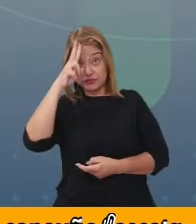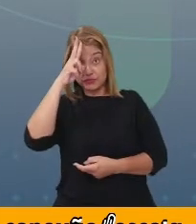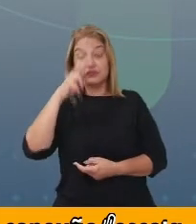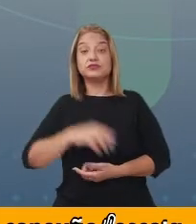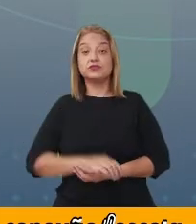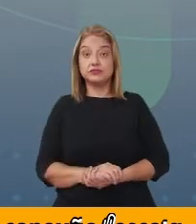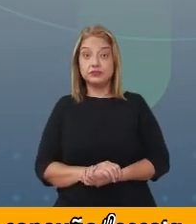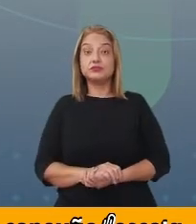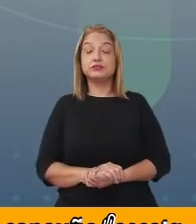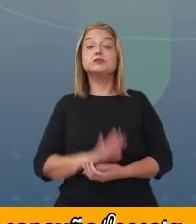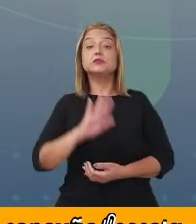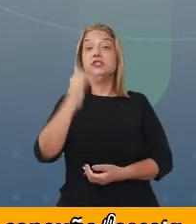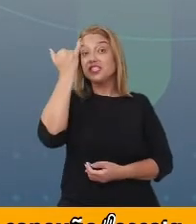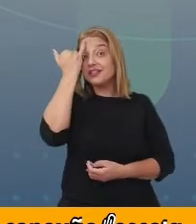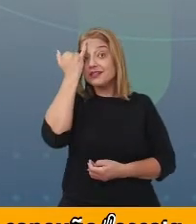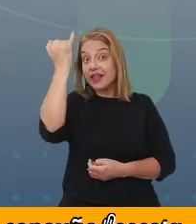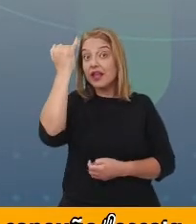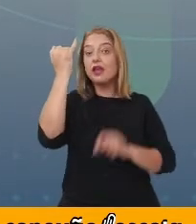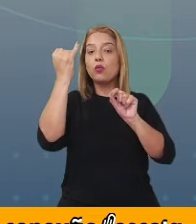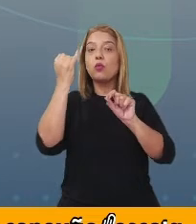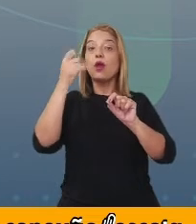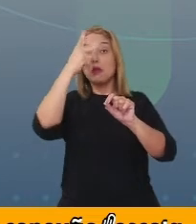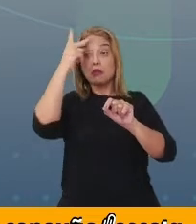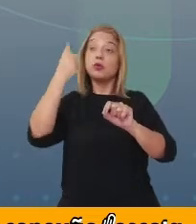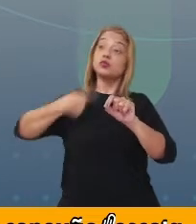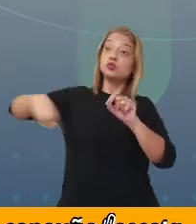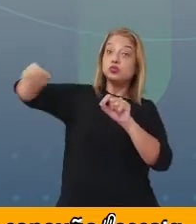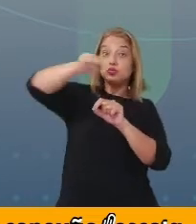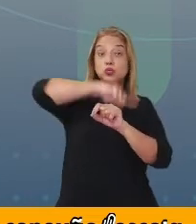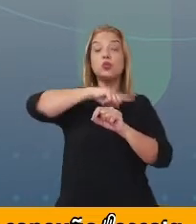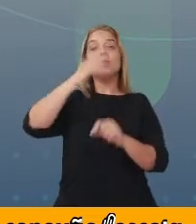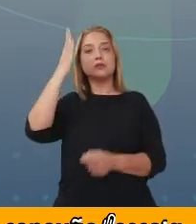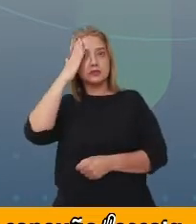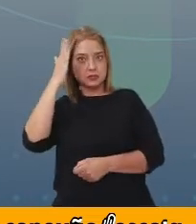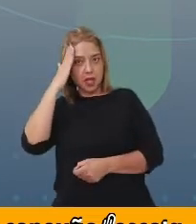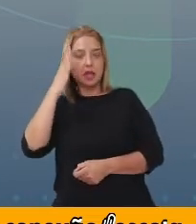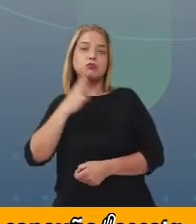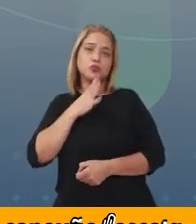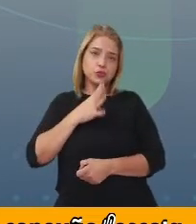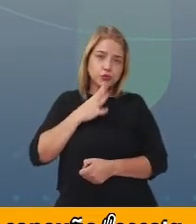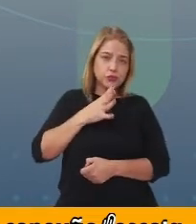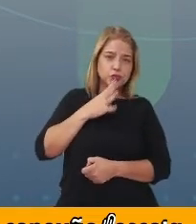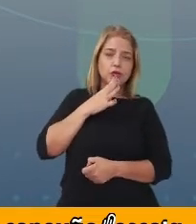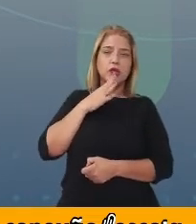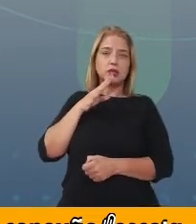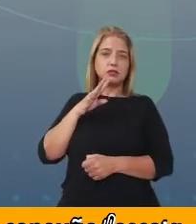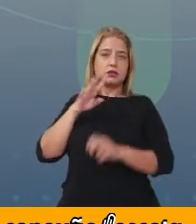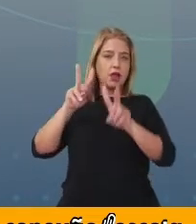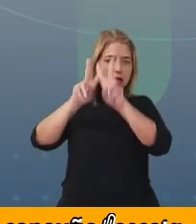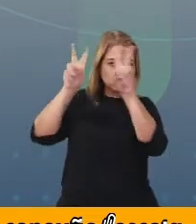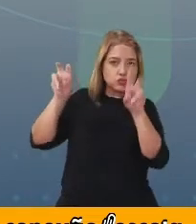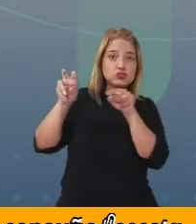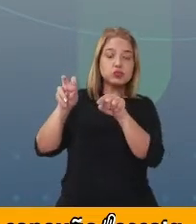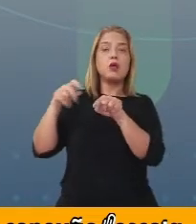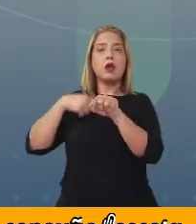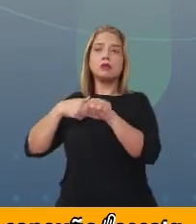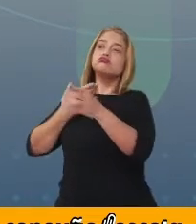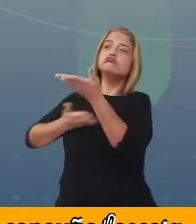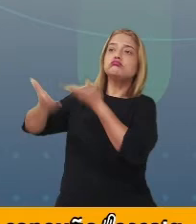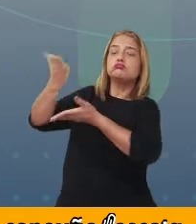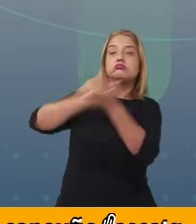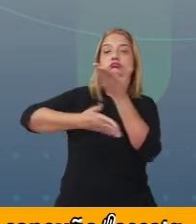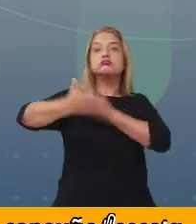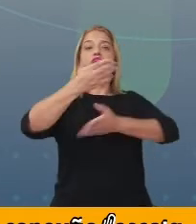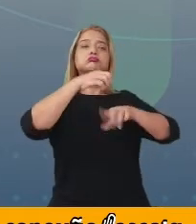é uma ideia construída por todos, ou por uma grande parte. E ela é compartilhada. Serve para